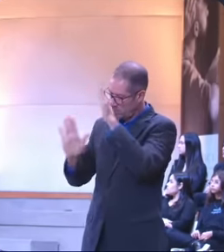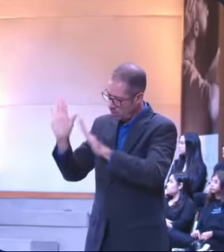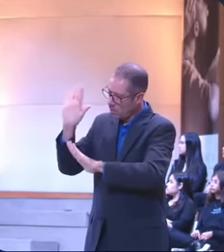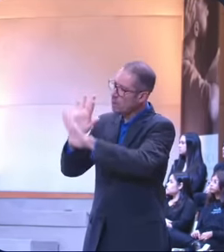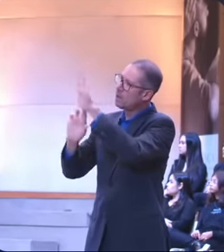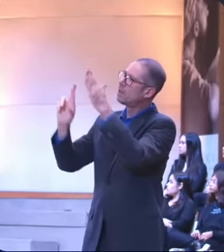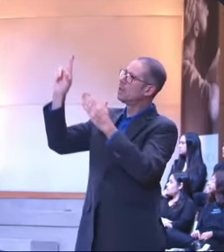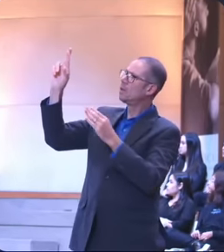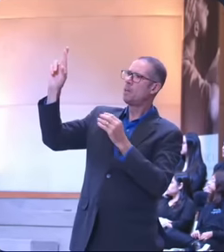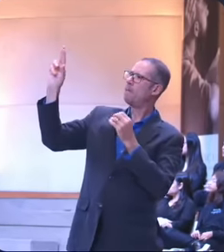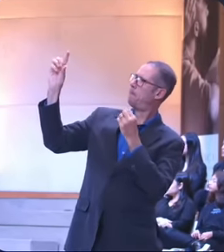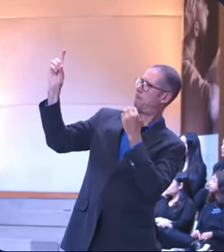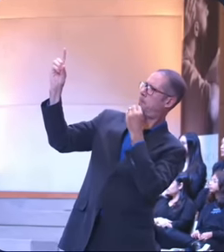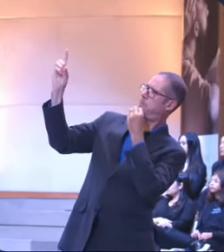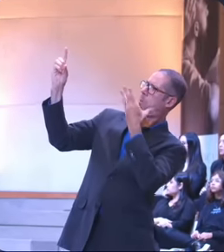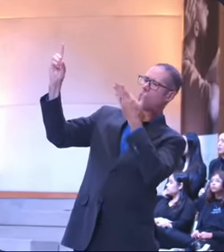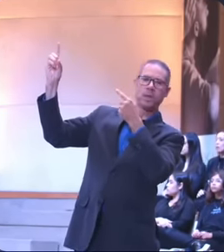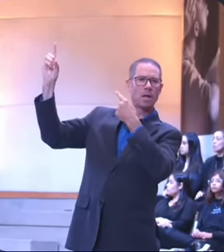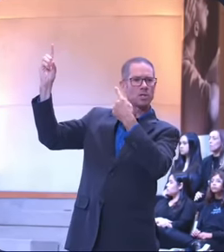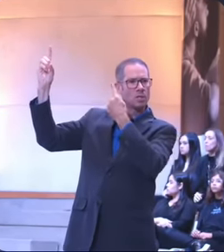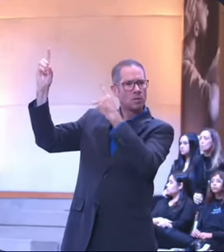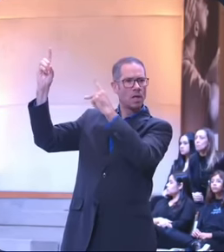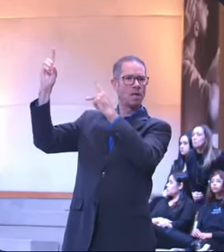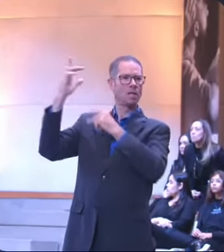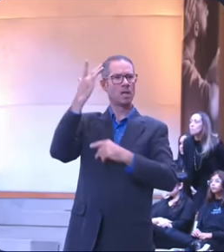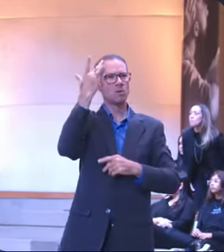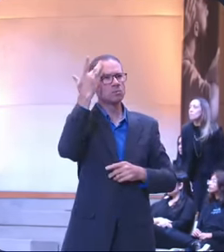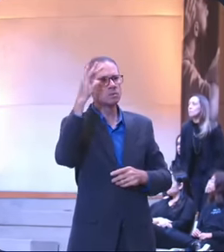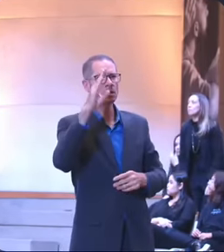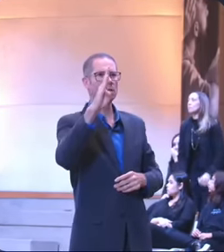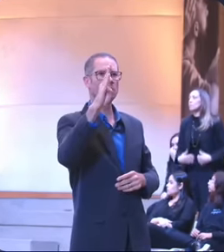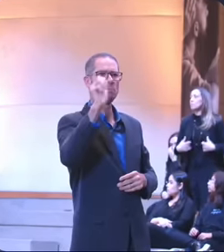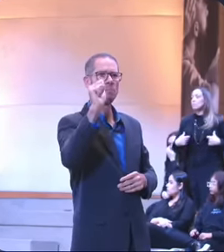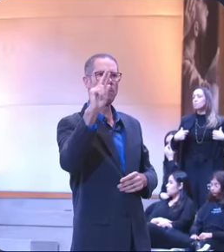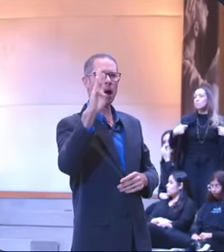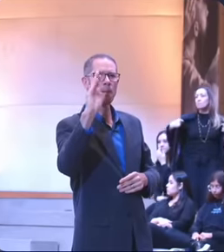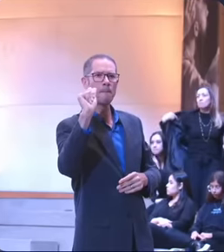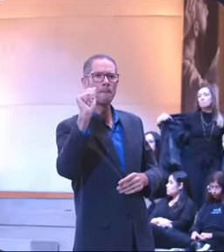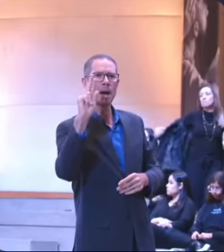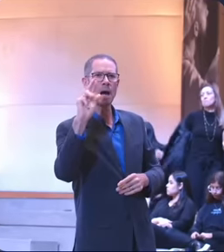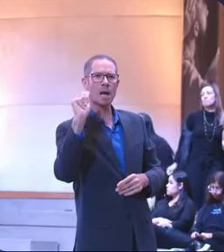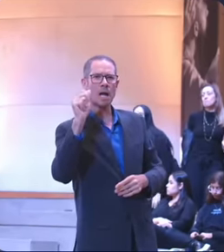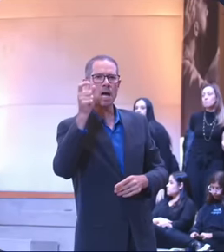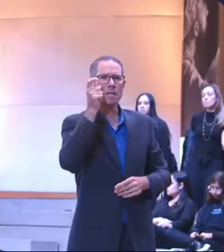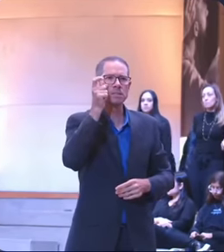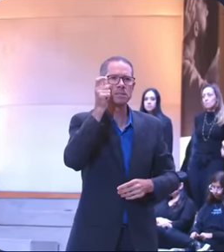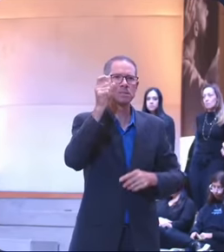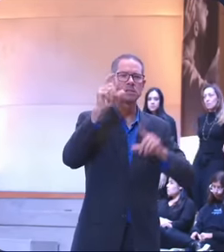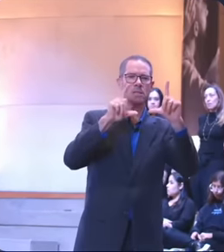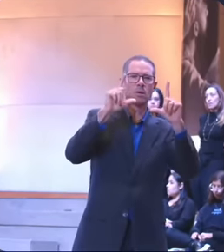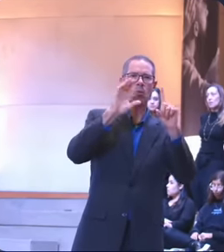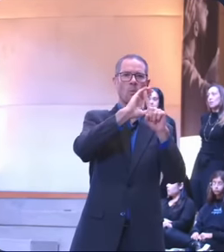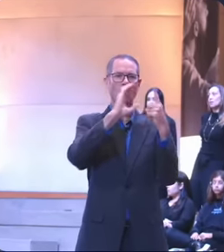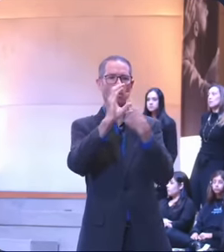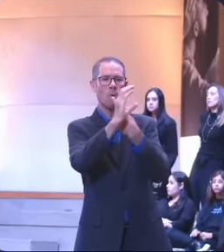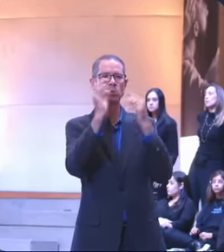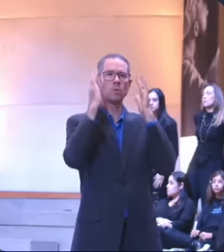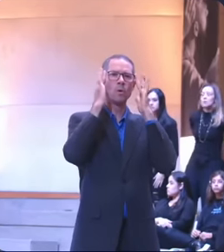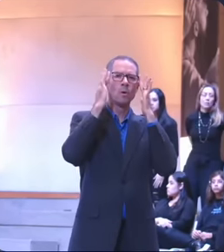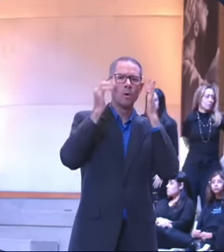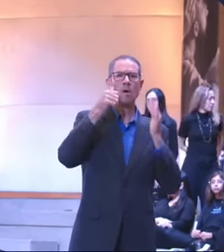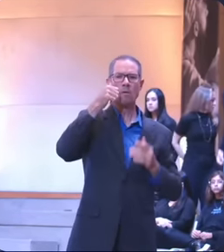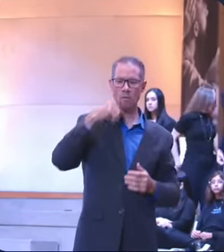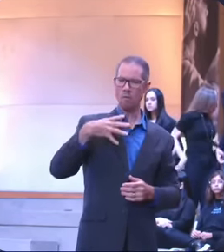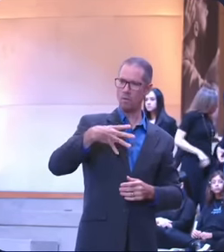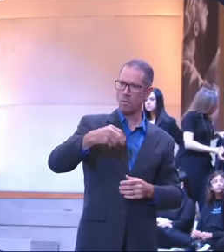da bondade de Deus. Eu não sei se a Bárbara está assistindo o culto agora, se seu esposo, se a sua filhinha estão